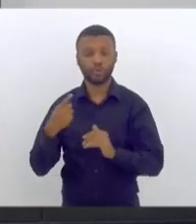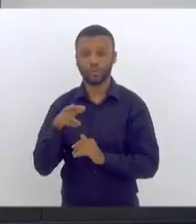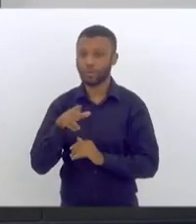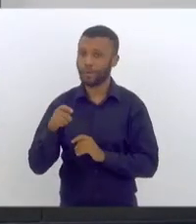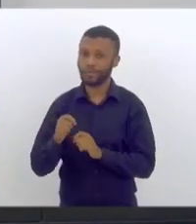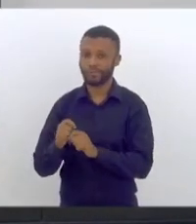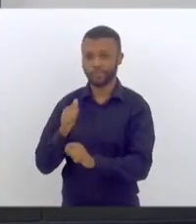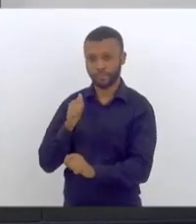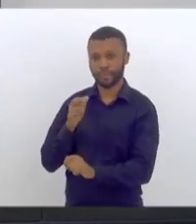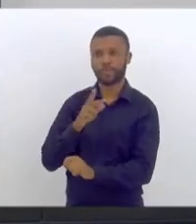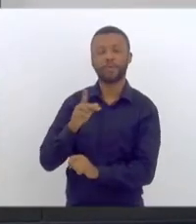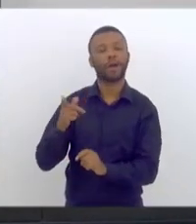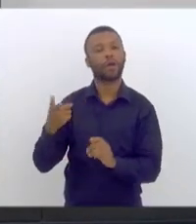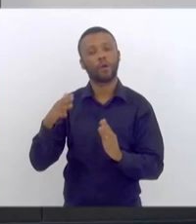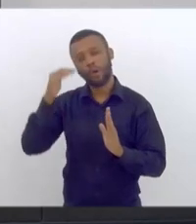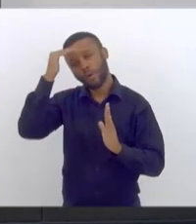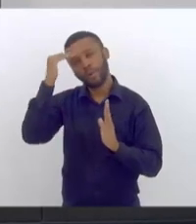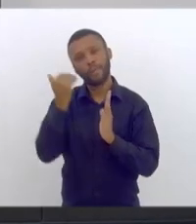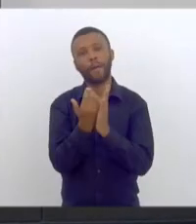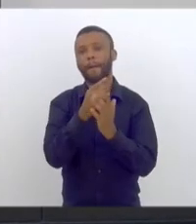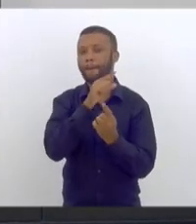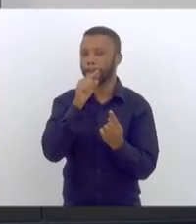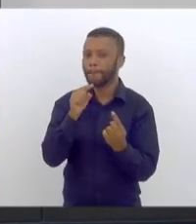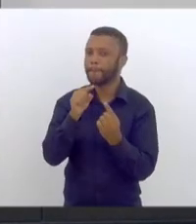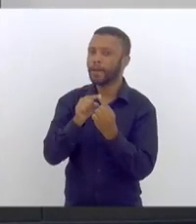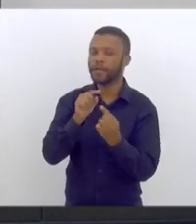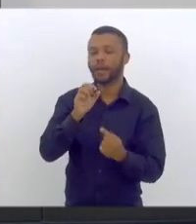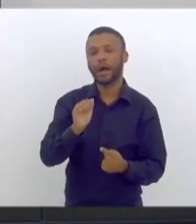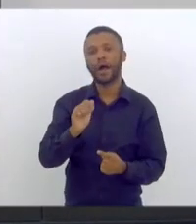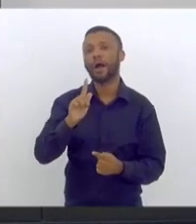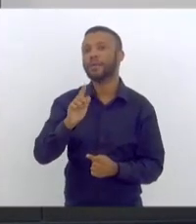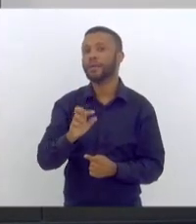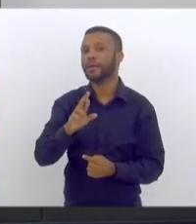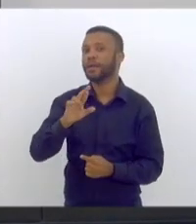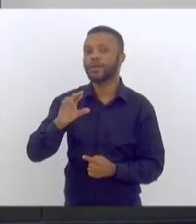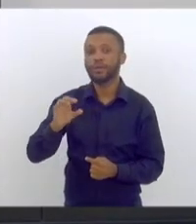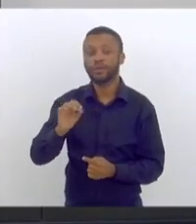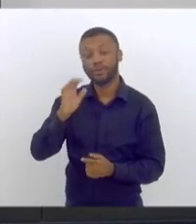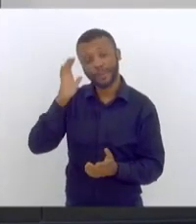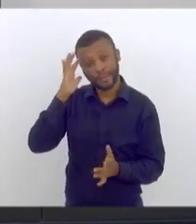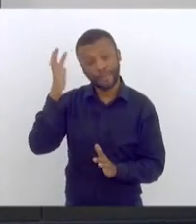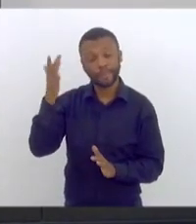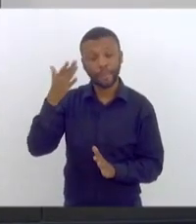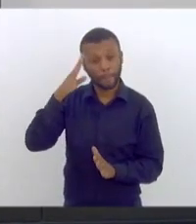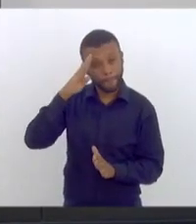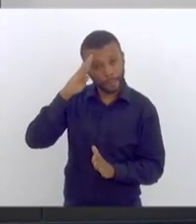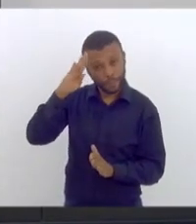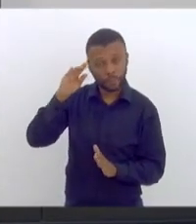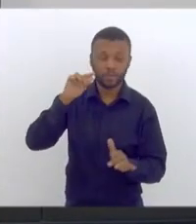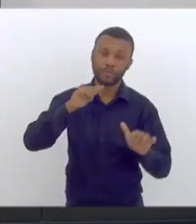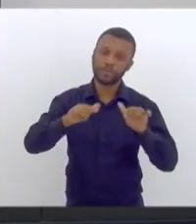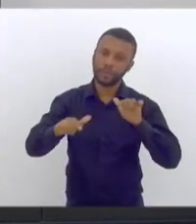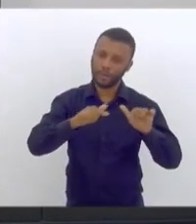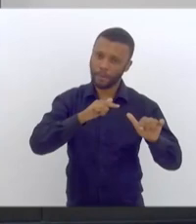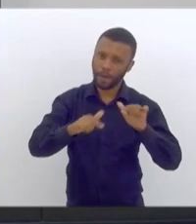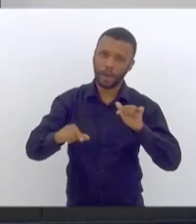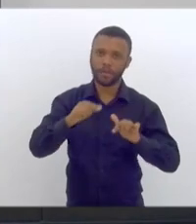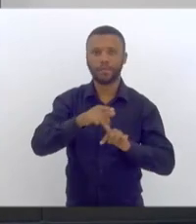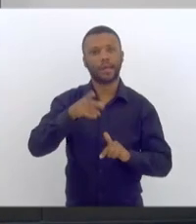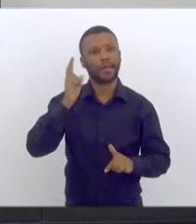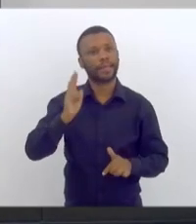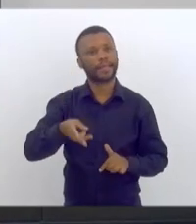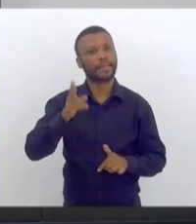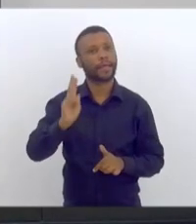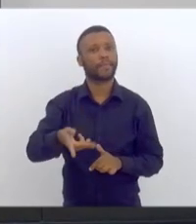cumprir as metas que há de Rio definir principalmente de emprego porque a gente trabalha